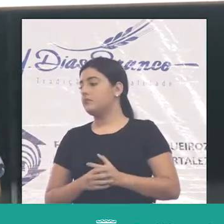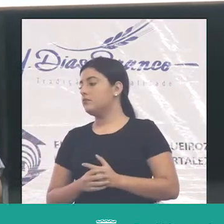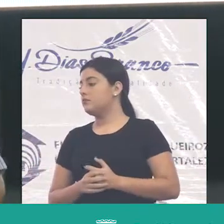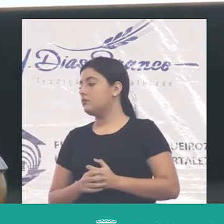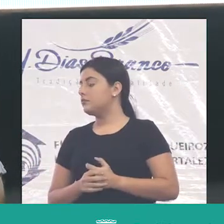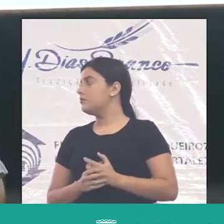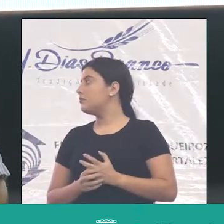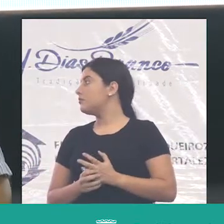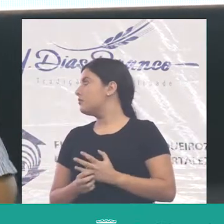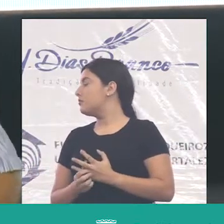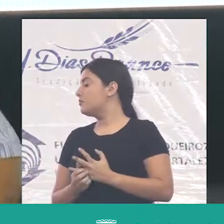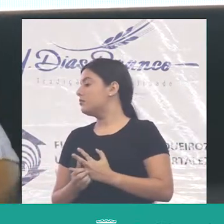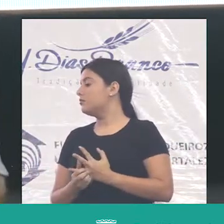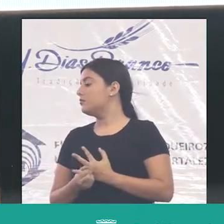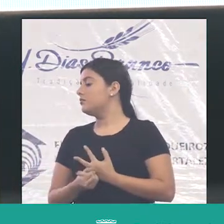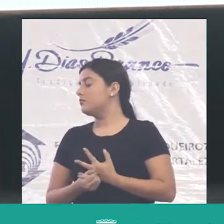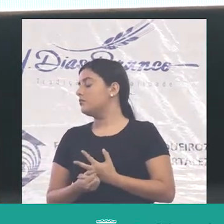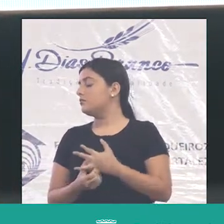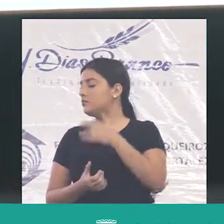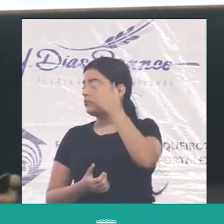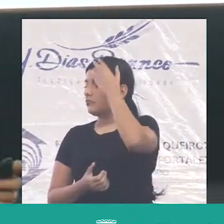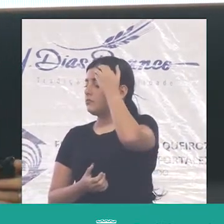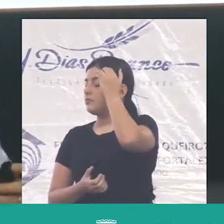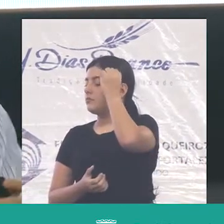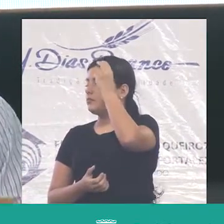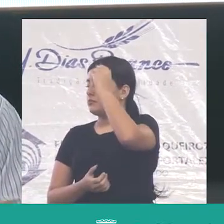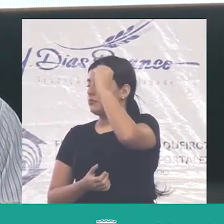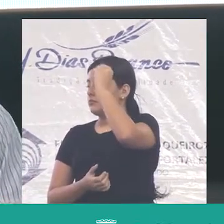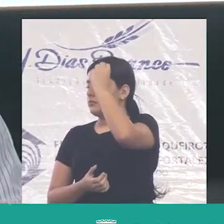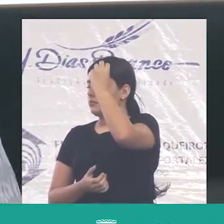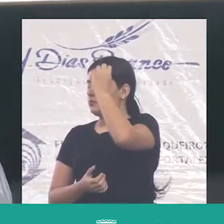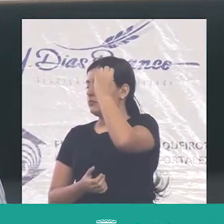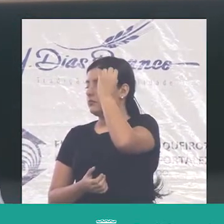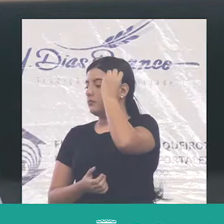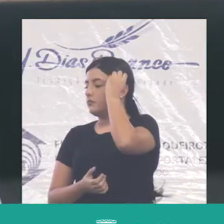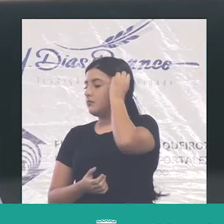para vocês. Vamos mais?